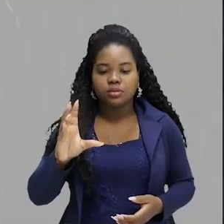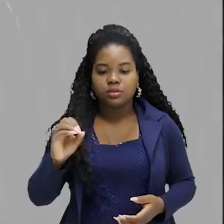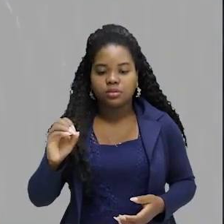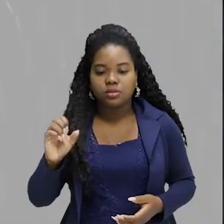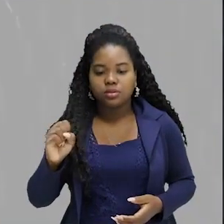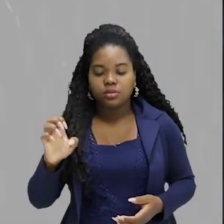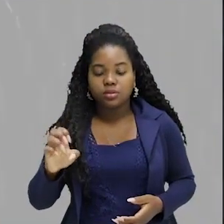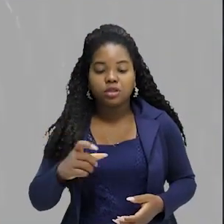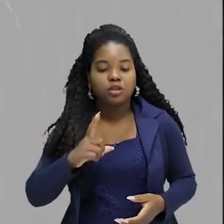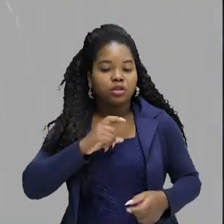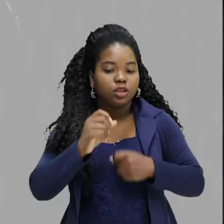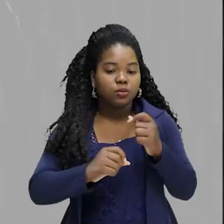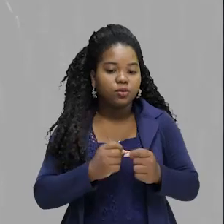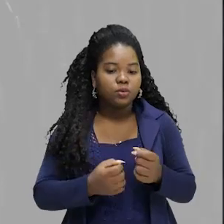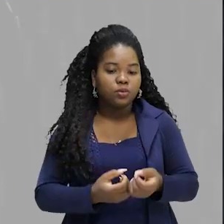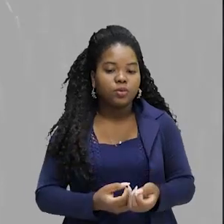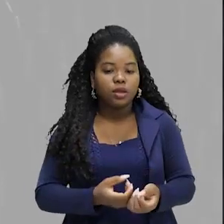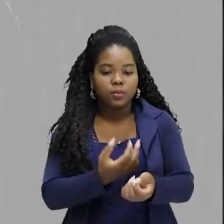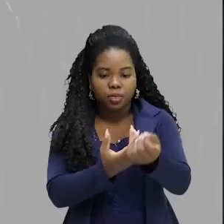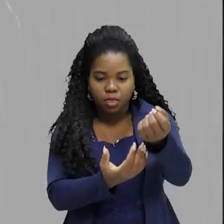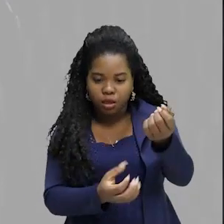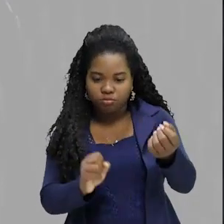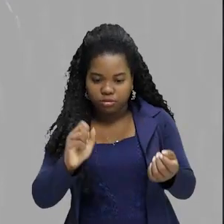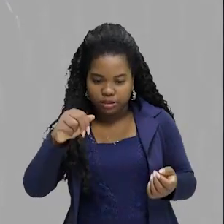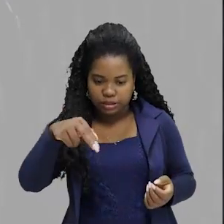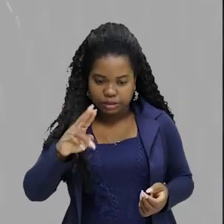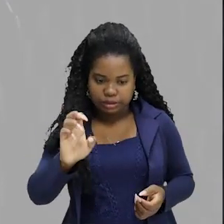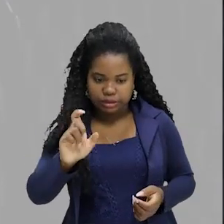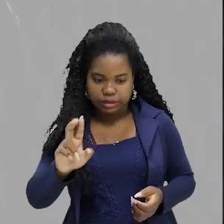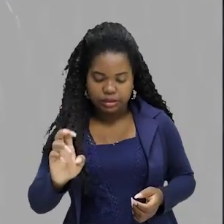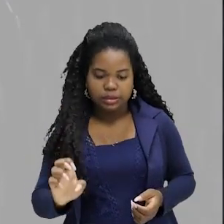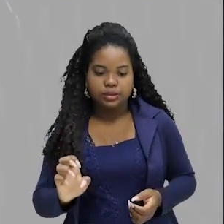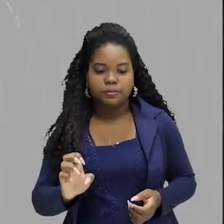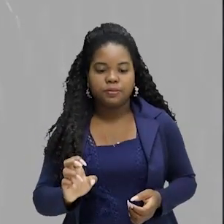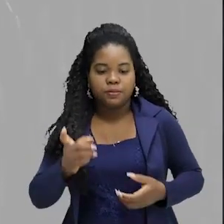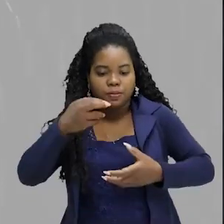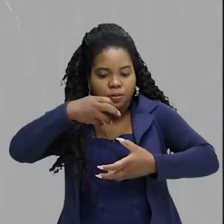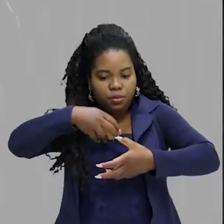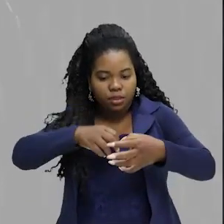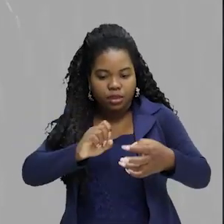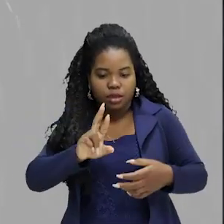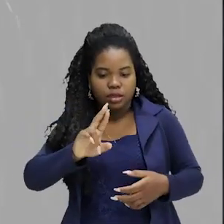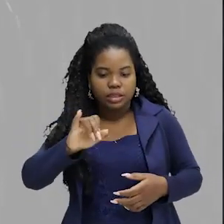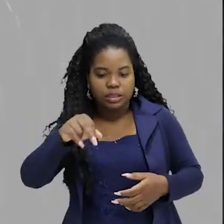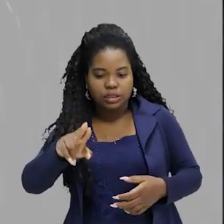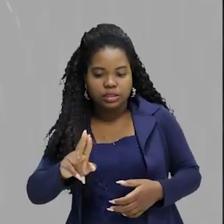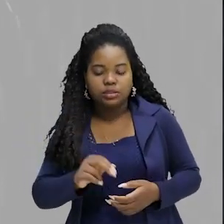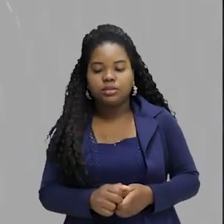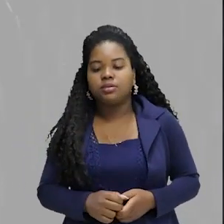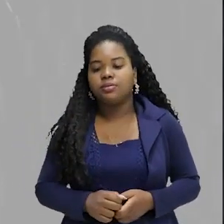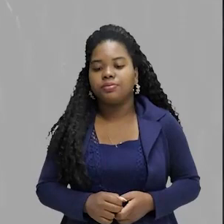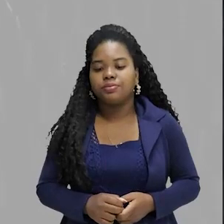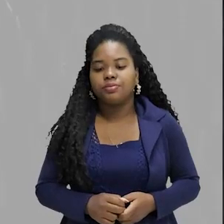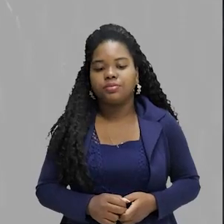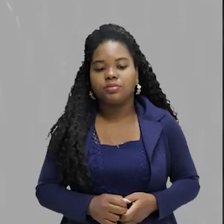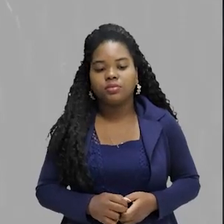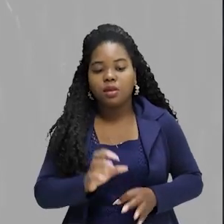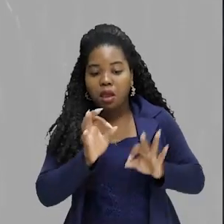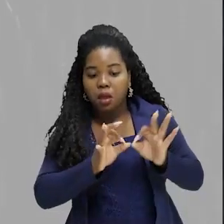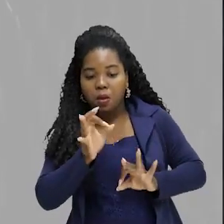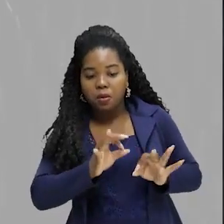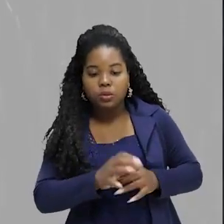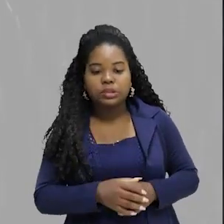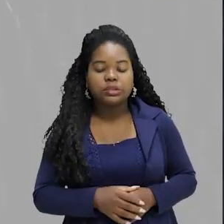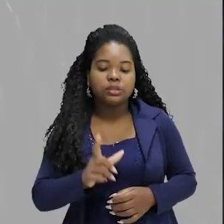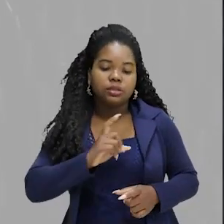é filtrado e nesse processo ocorre a remoção da glicose. As substâncias desnecessárias são eliminadas na